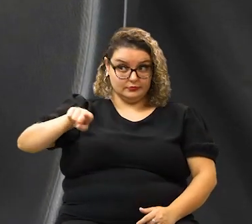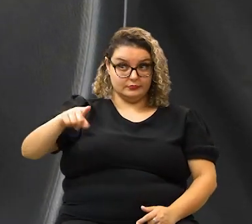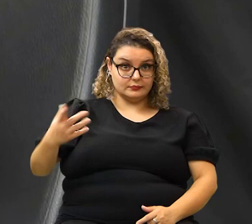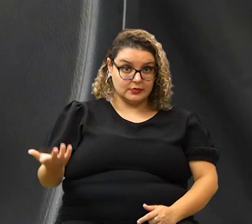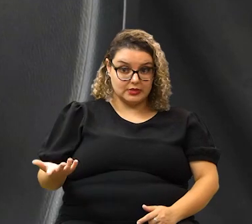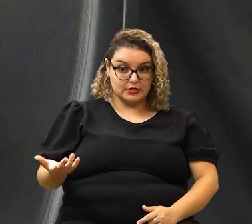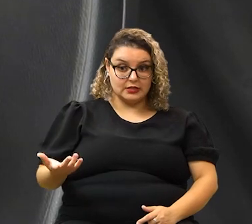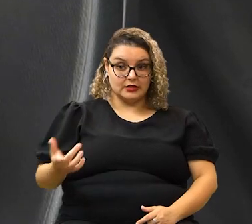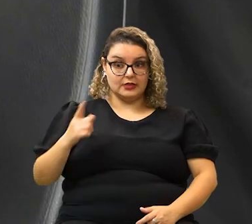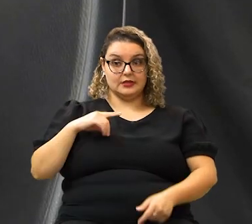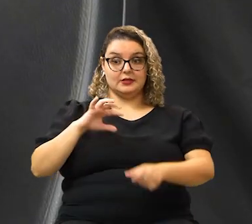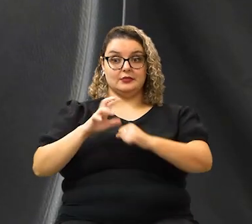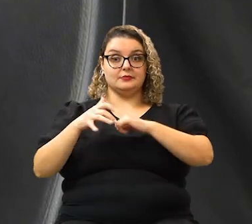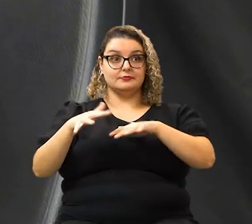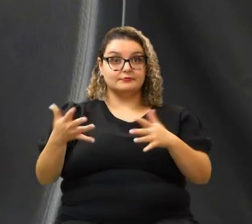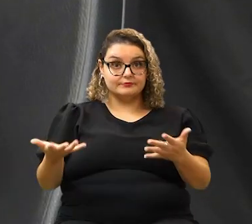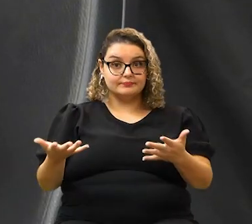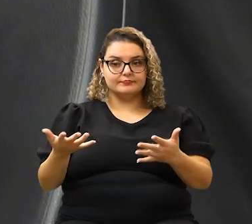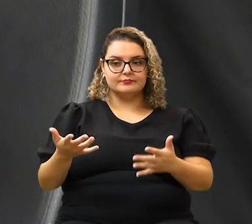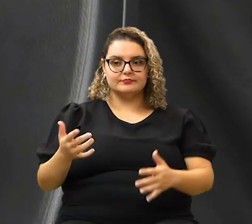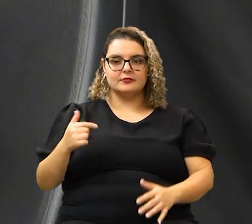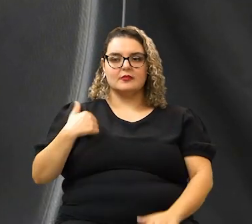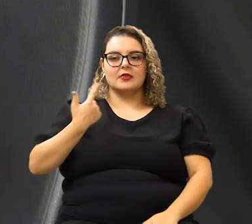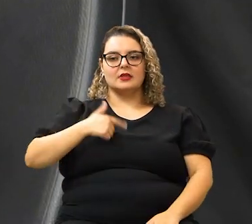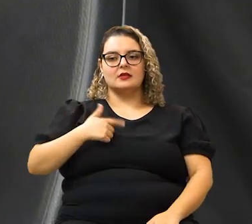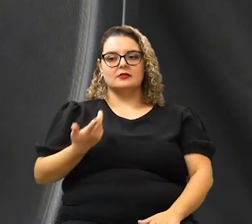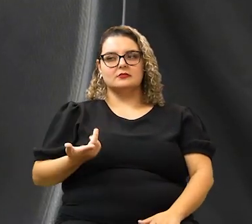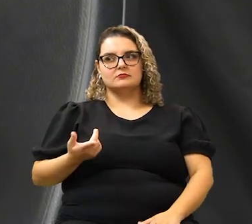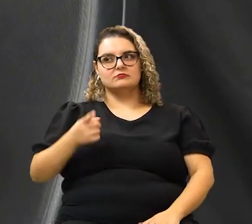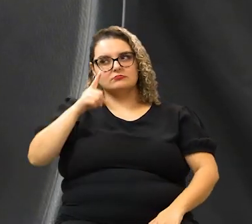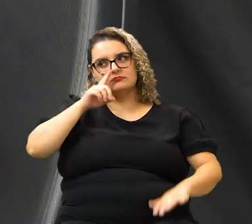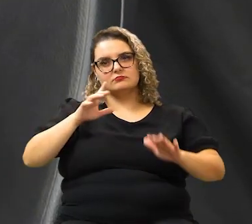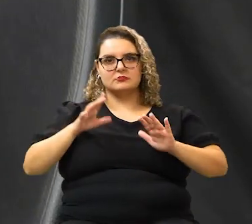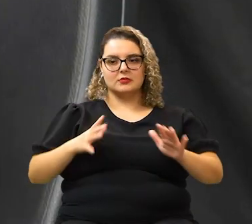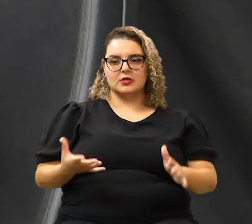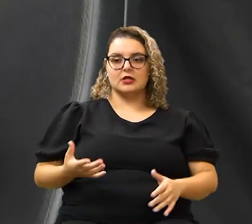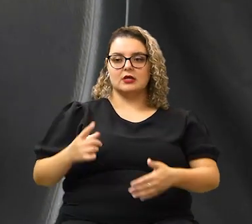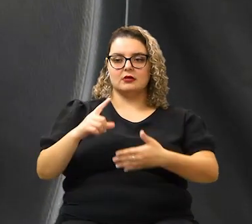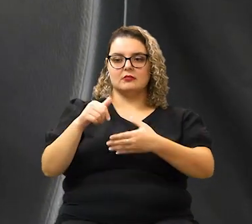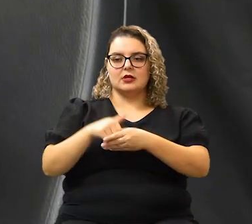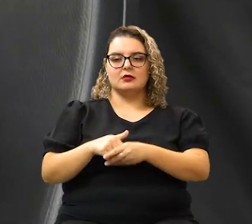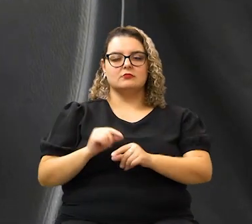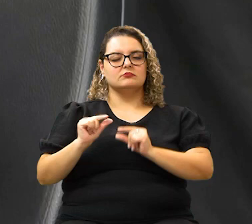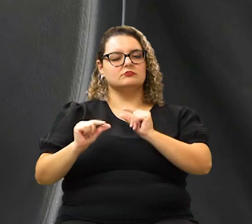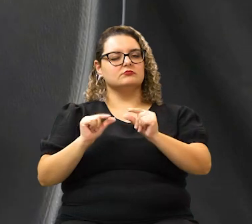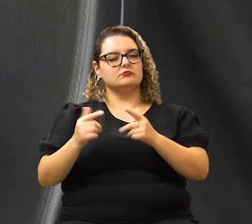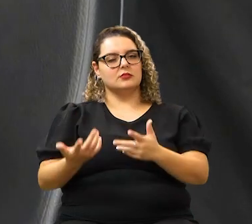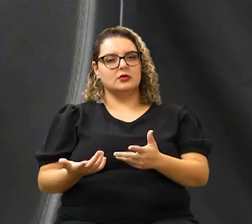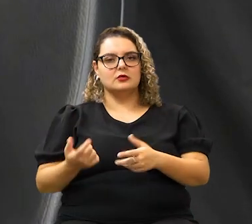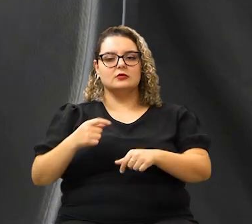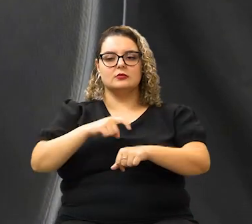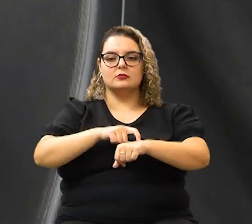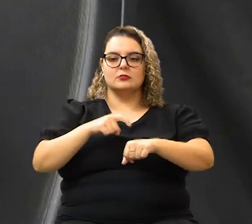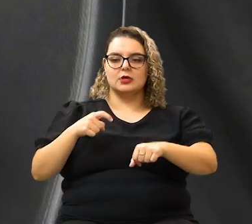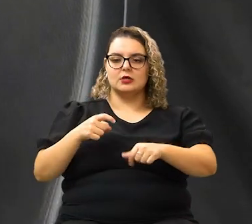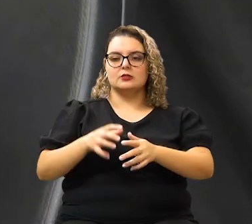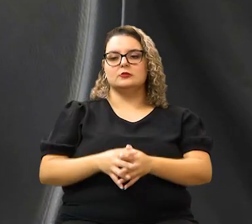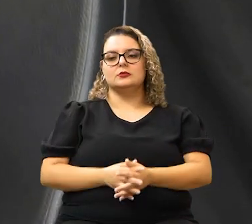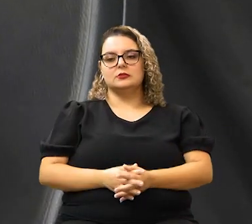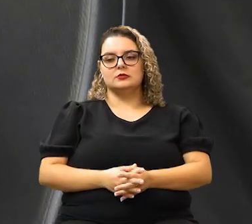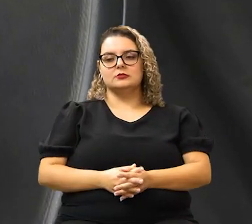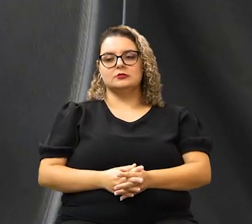eleição já foi num período que teve uma certa melhora, então, mas também foi muito